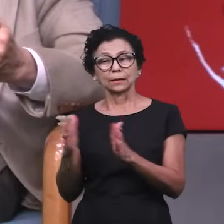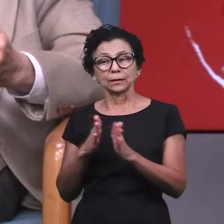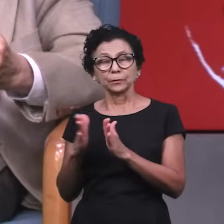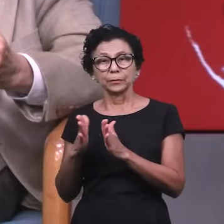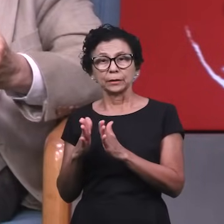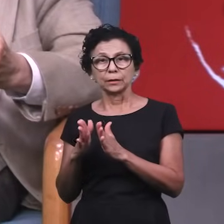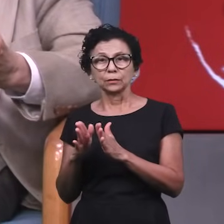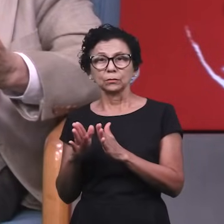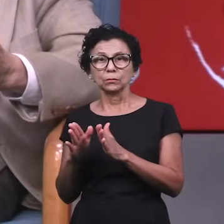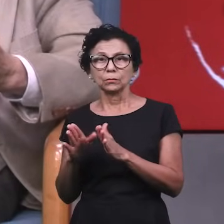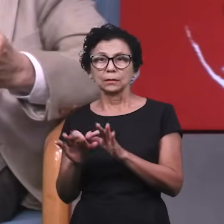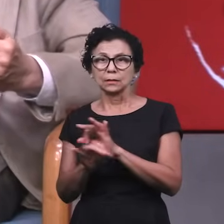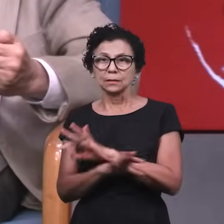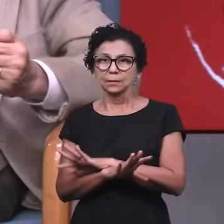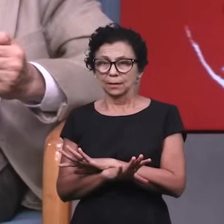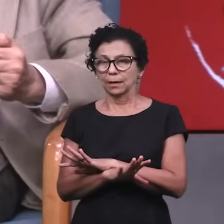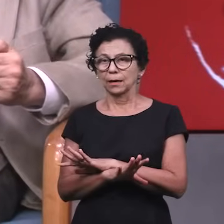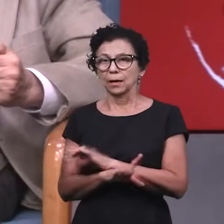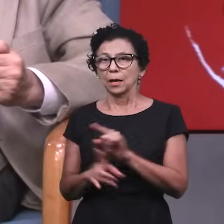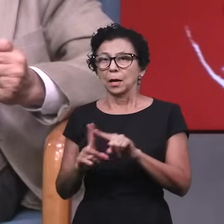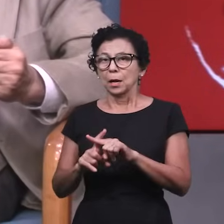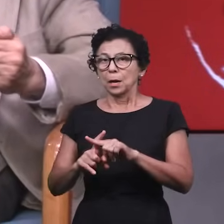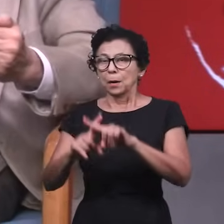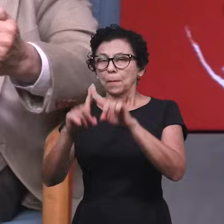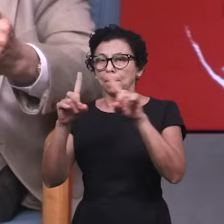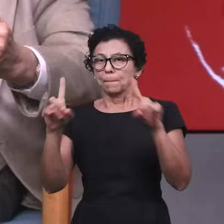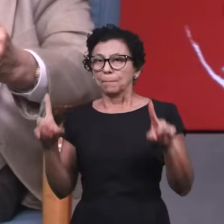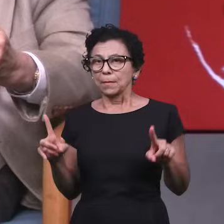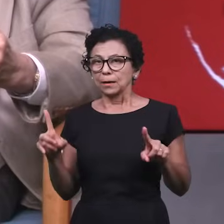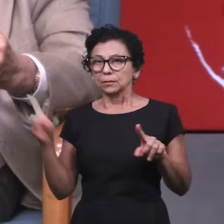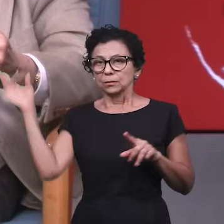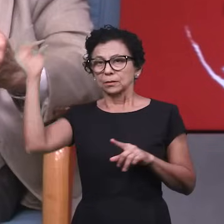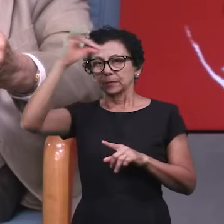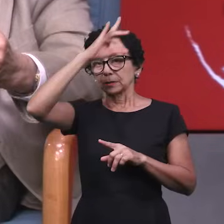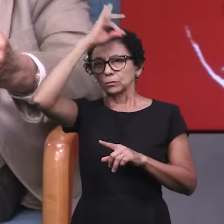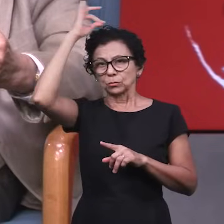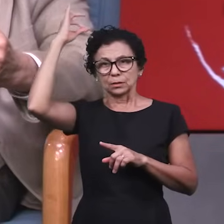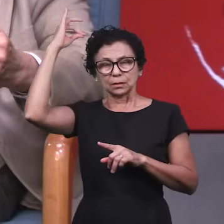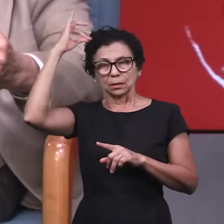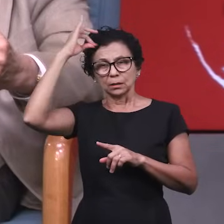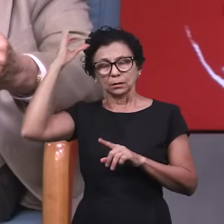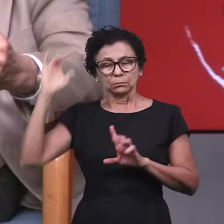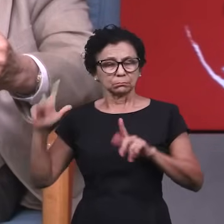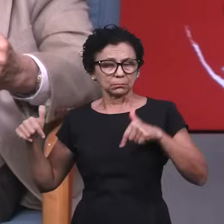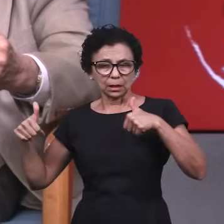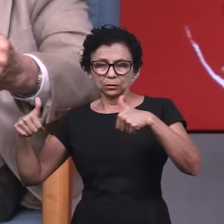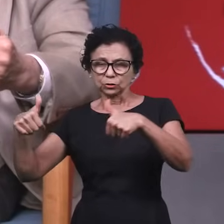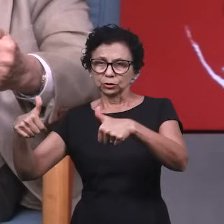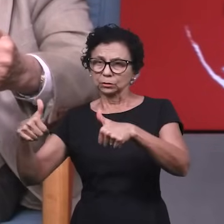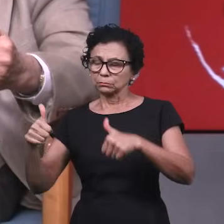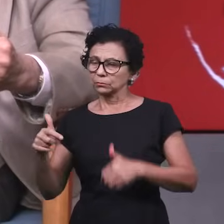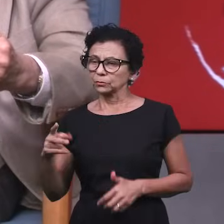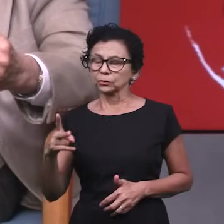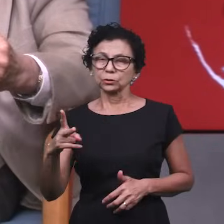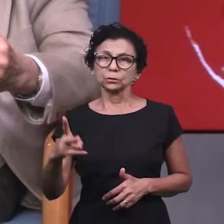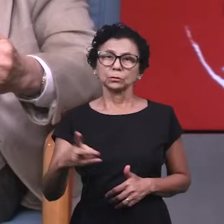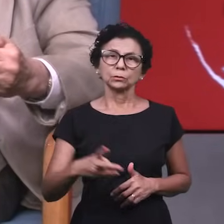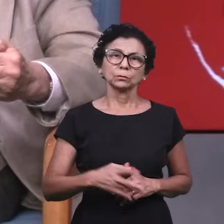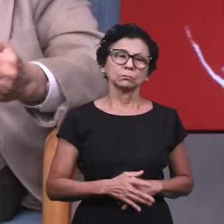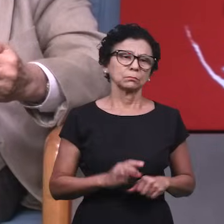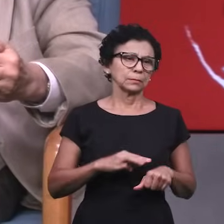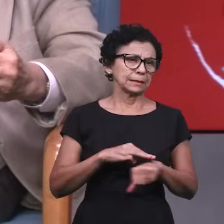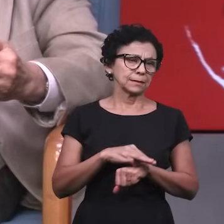operação do Espírito Santo continua. Então, o estabelecimento do ministério na vida da igreja como